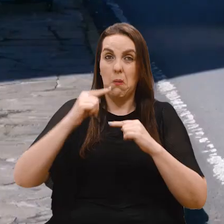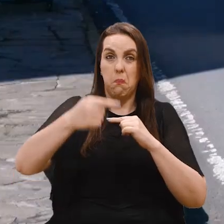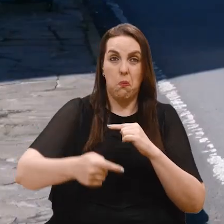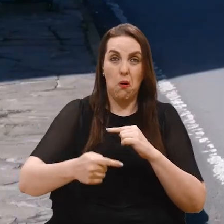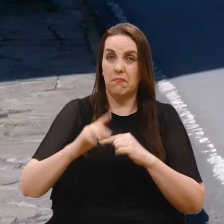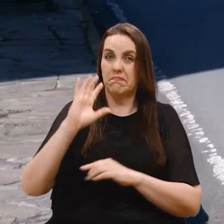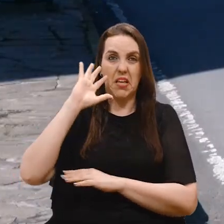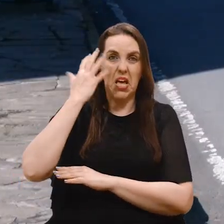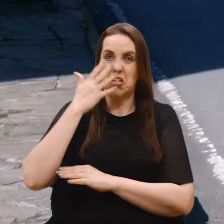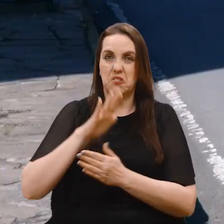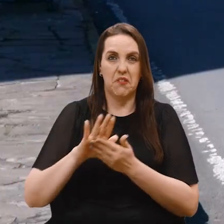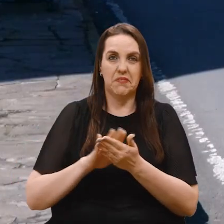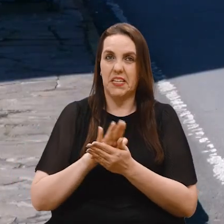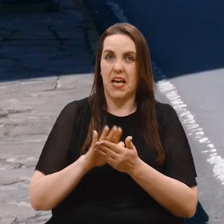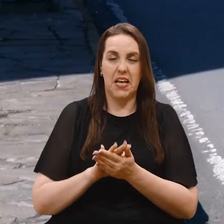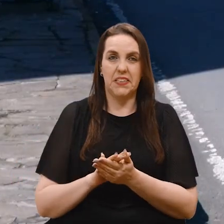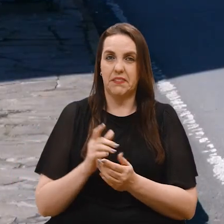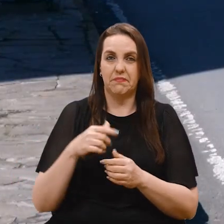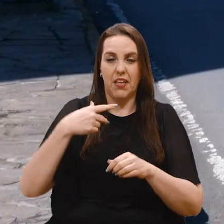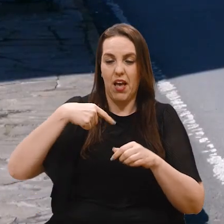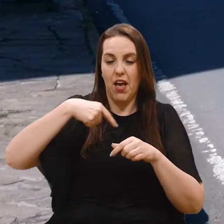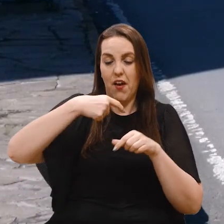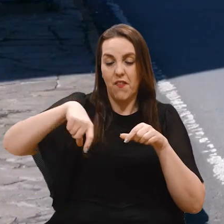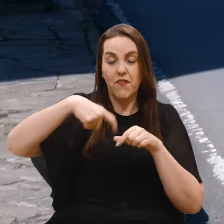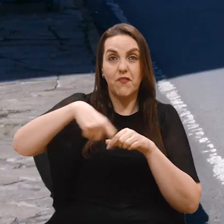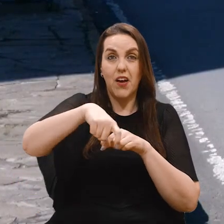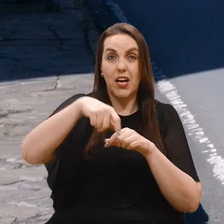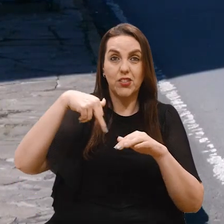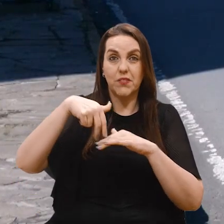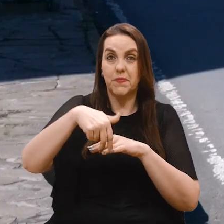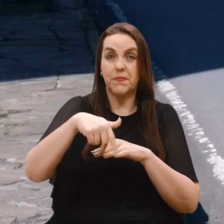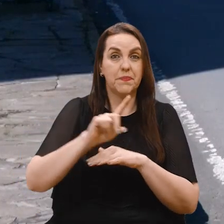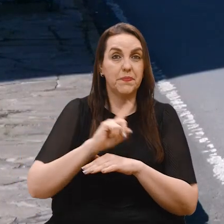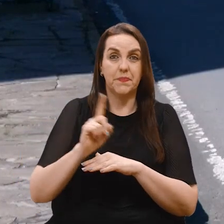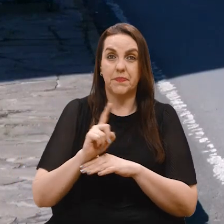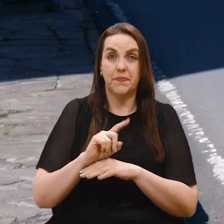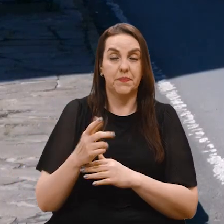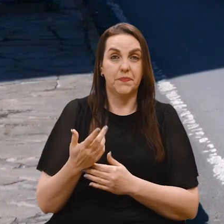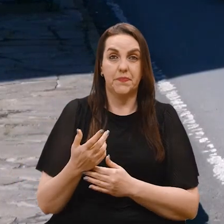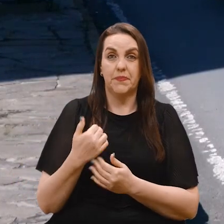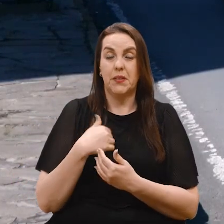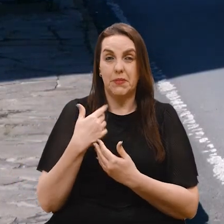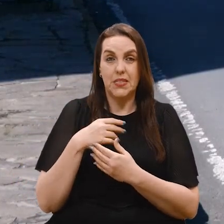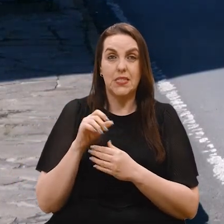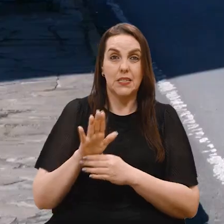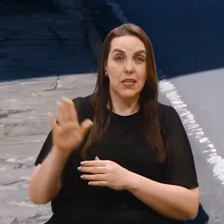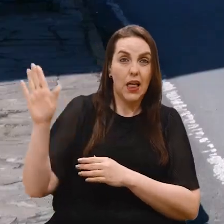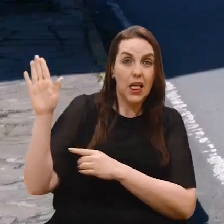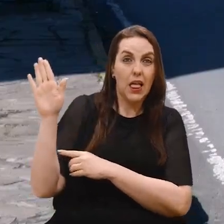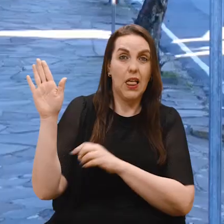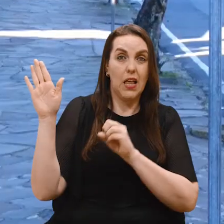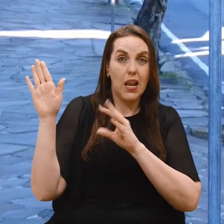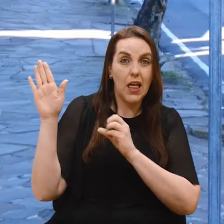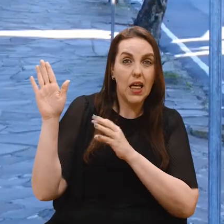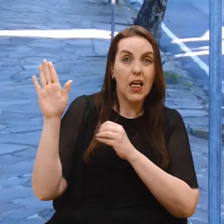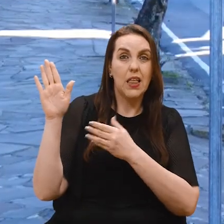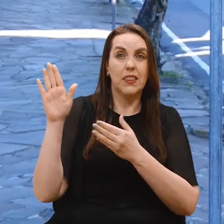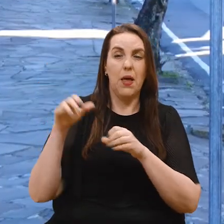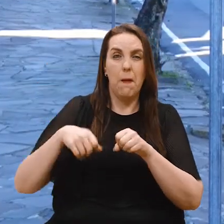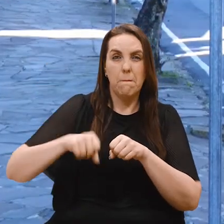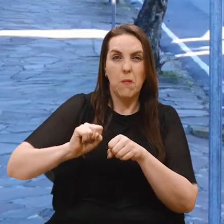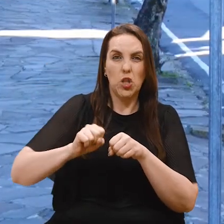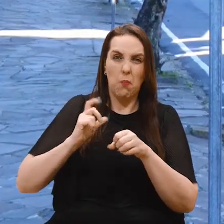nem a faixa de segurança eles não param, né? O cara tem que fui a mão para fora, ligar alerta para o pessoal parar, mas sempre passa o motoboy, ele passa